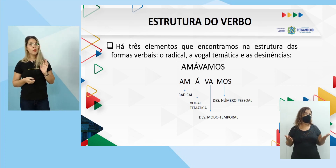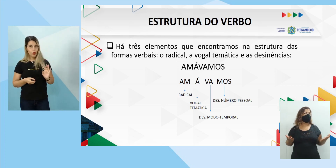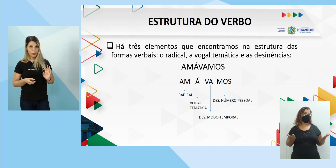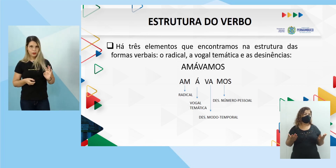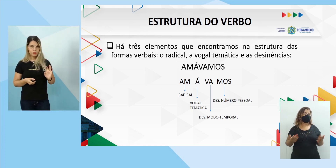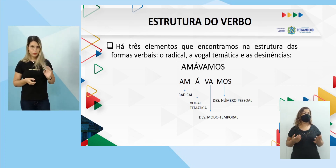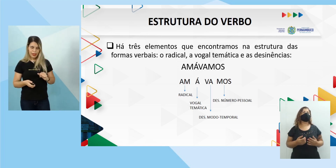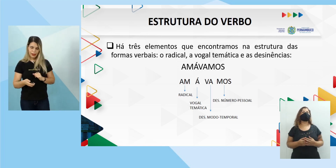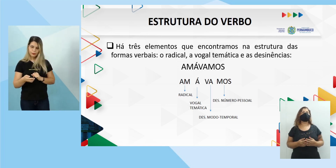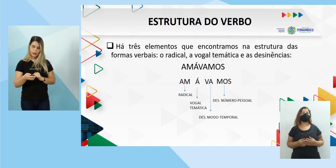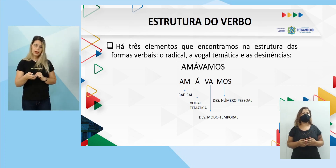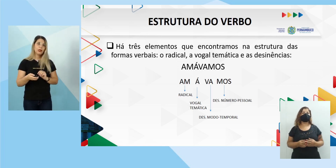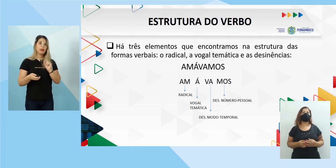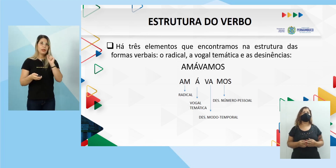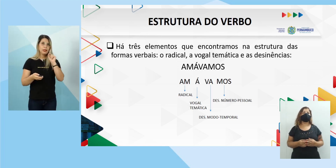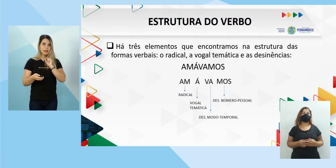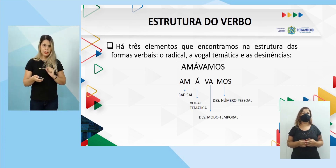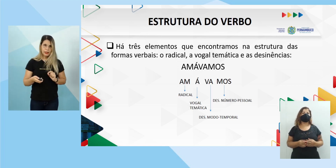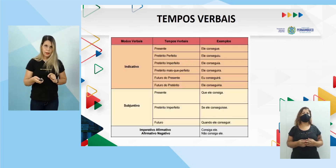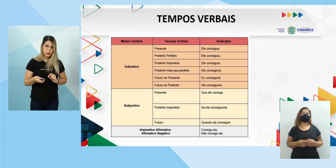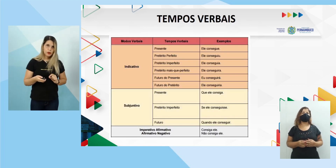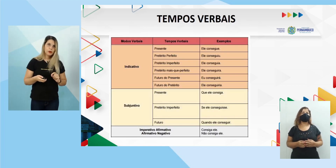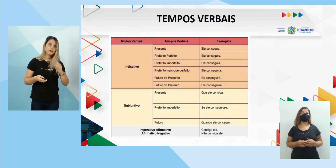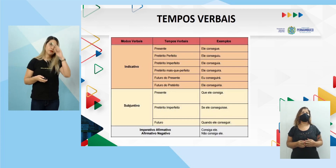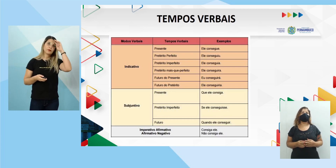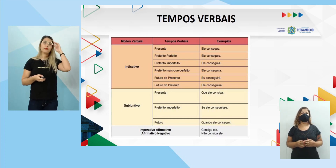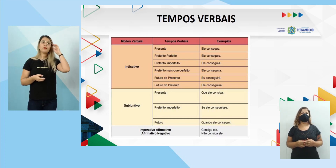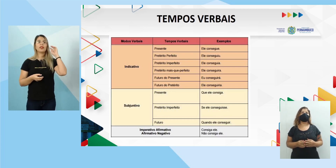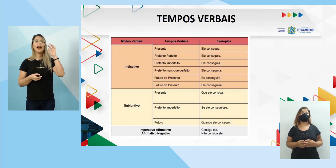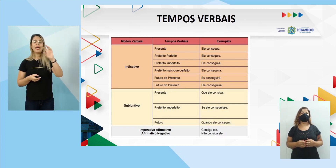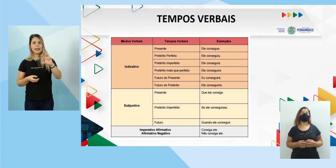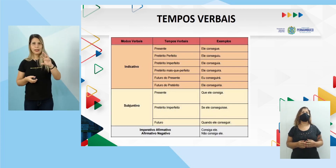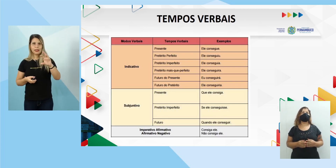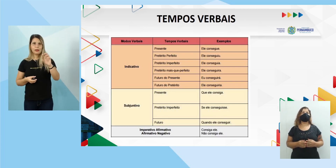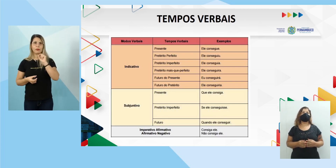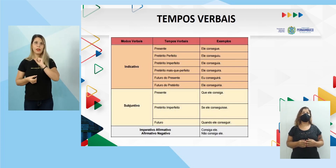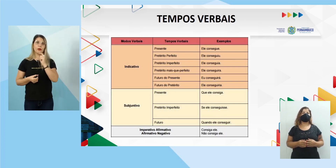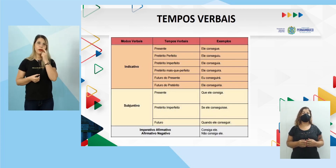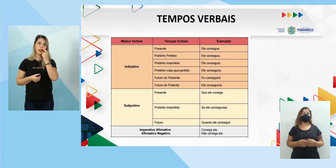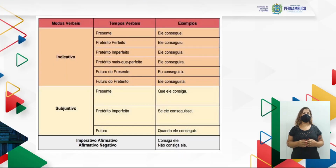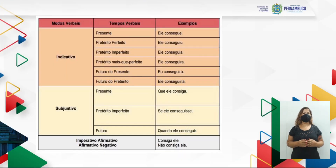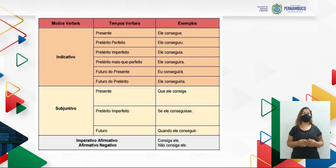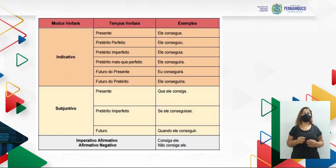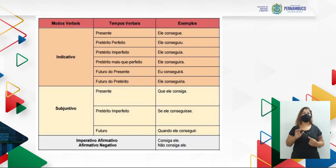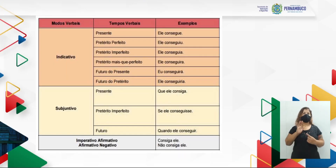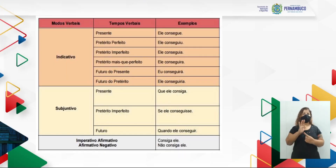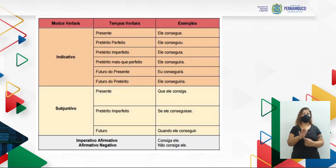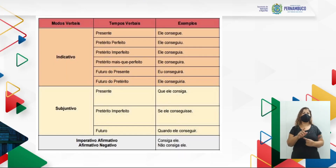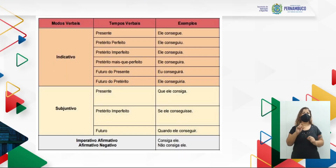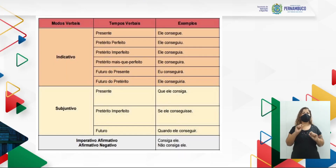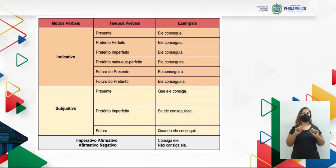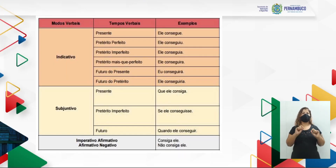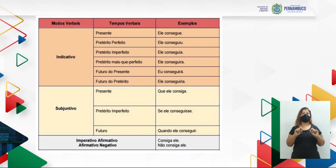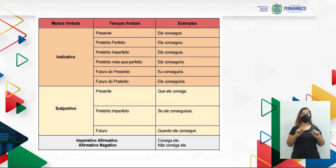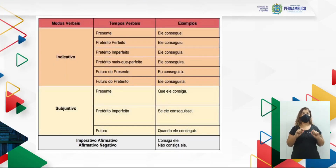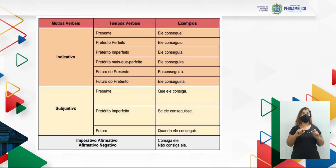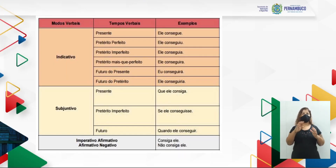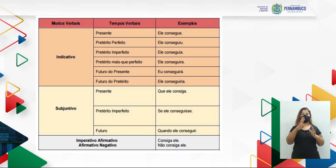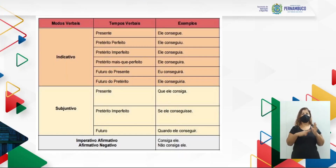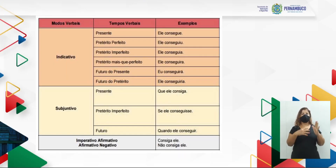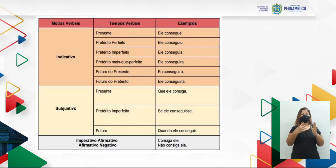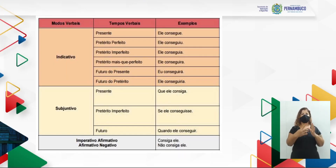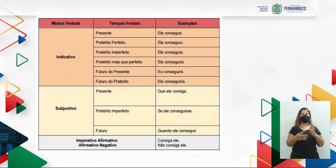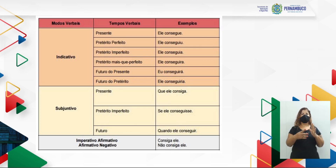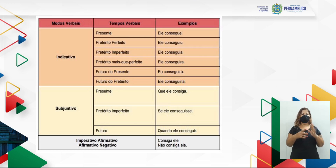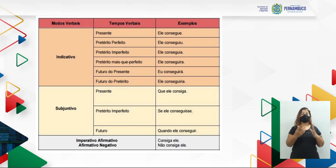o quanto, tá? Sigamos. Aqui eu coloquei para vocês uma tabelinha com